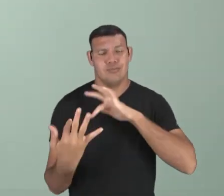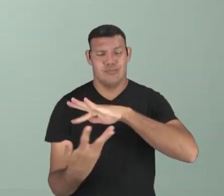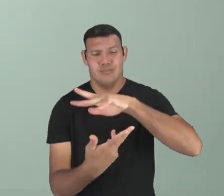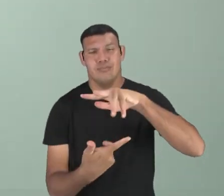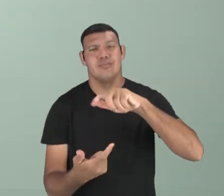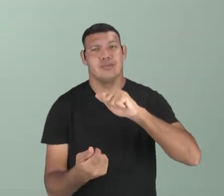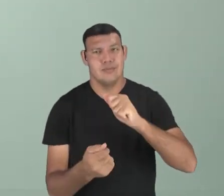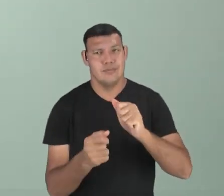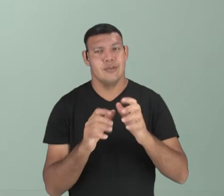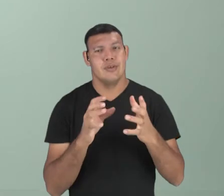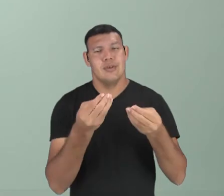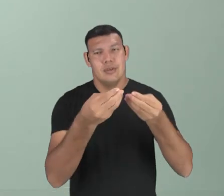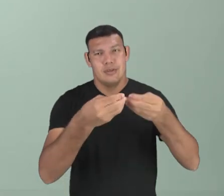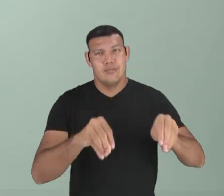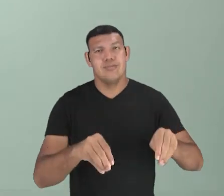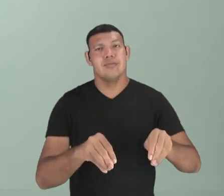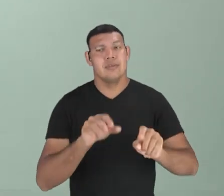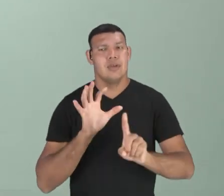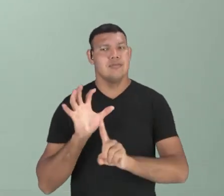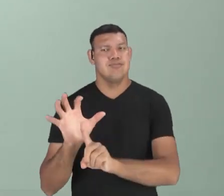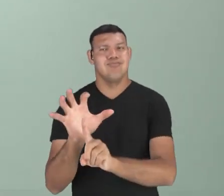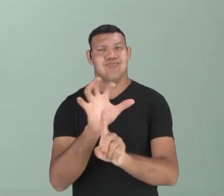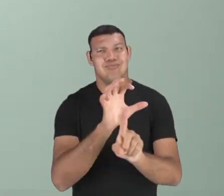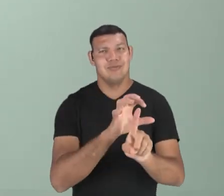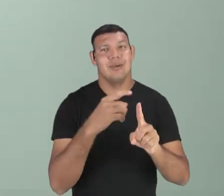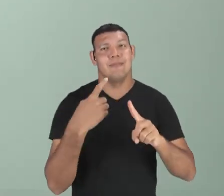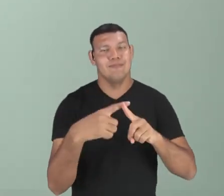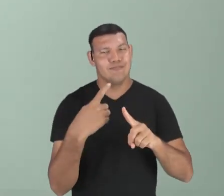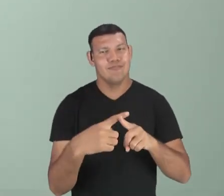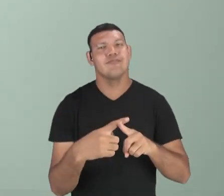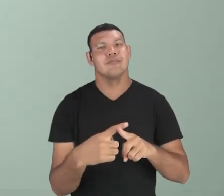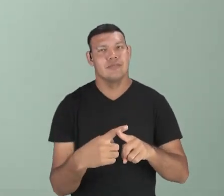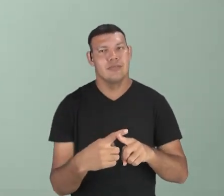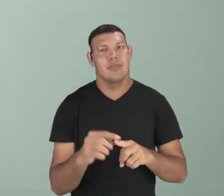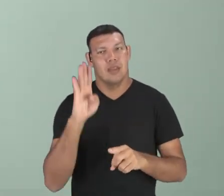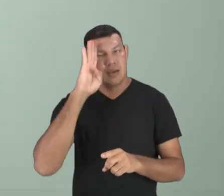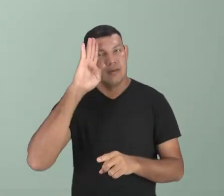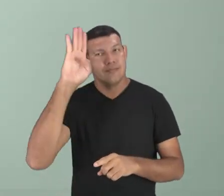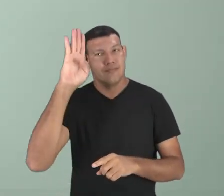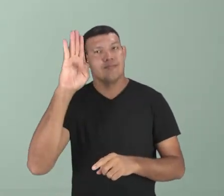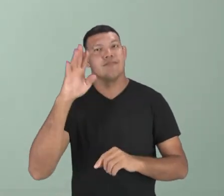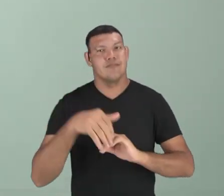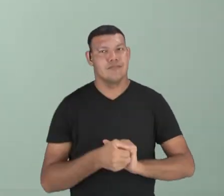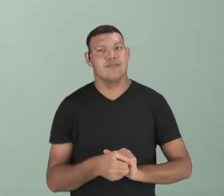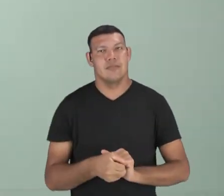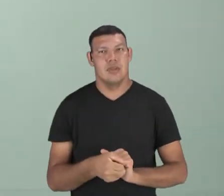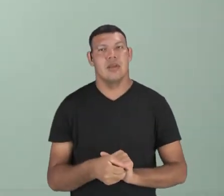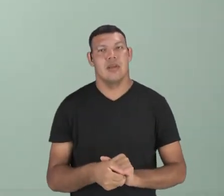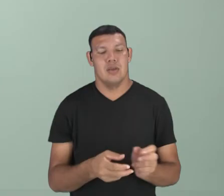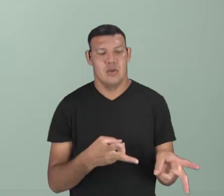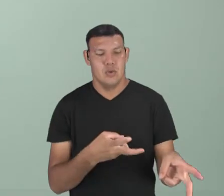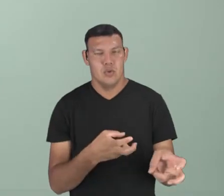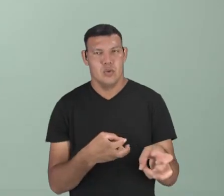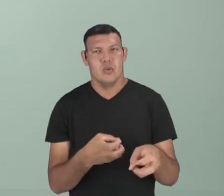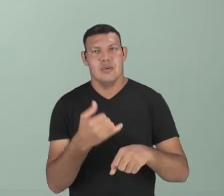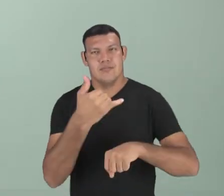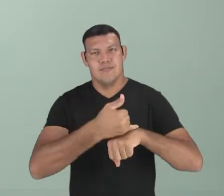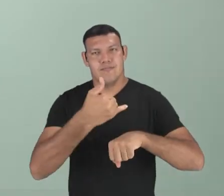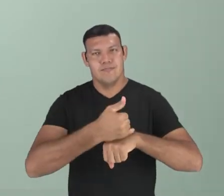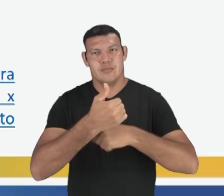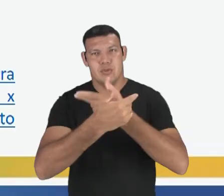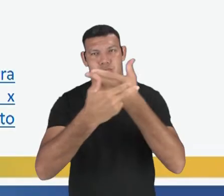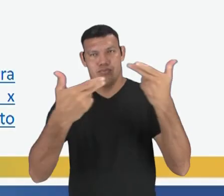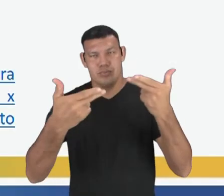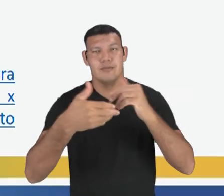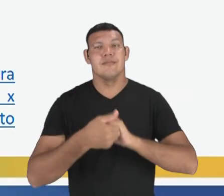mundial, porque mexe exatamente com o motor da economia de todos, que são principalmente os minerais que foram sobretaxados. Então, o